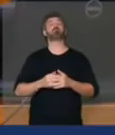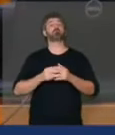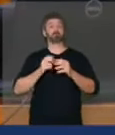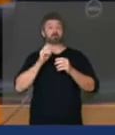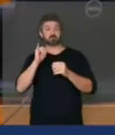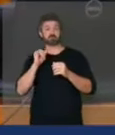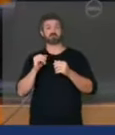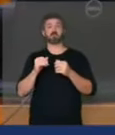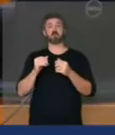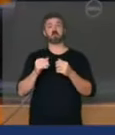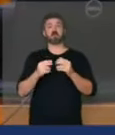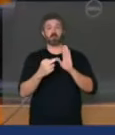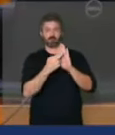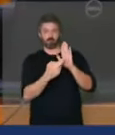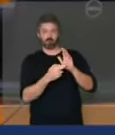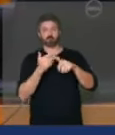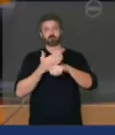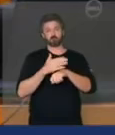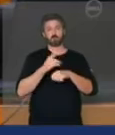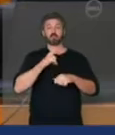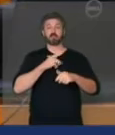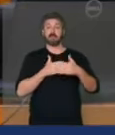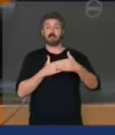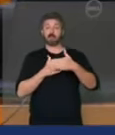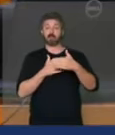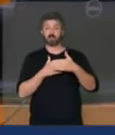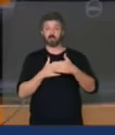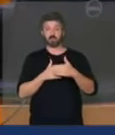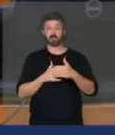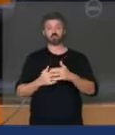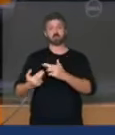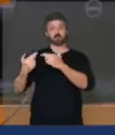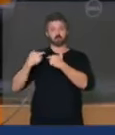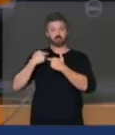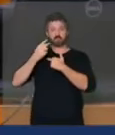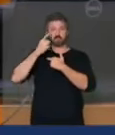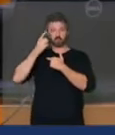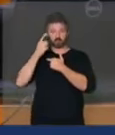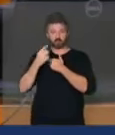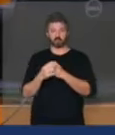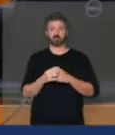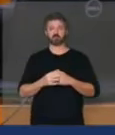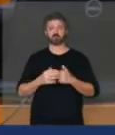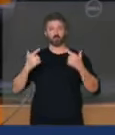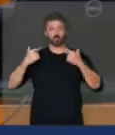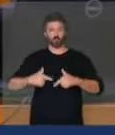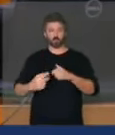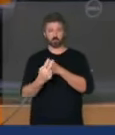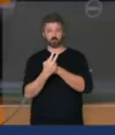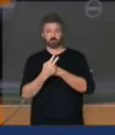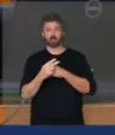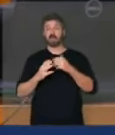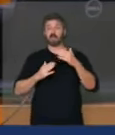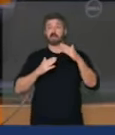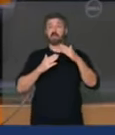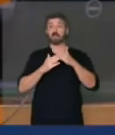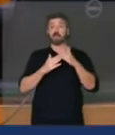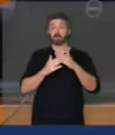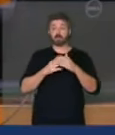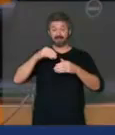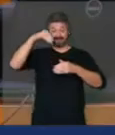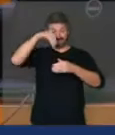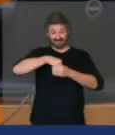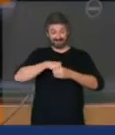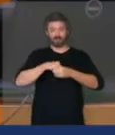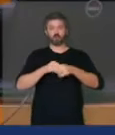da doutrina restrinja o Instituto da Imunidade Parlamentar, limitando-o aos prédios do